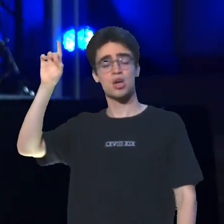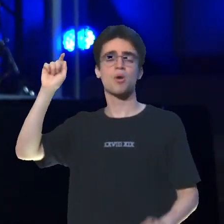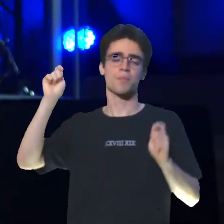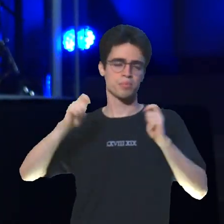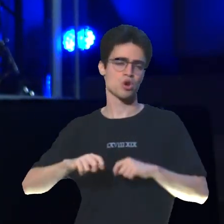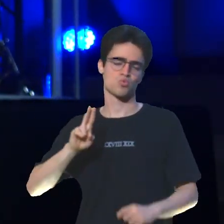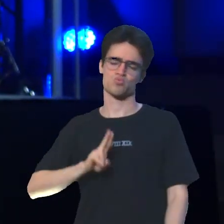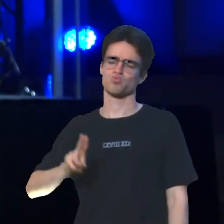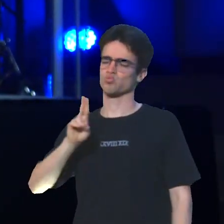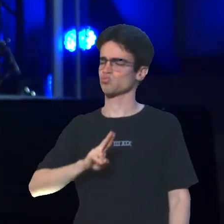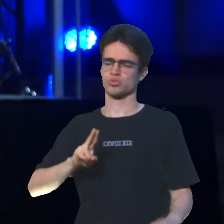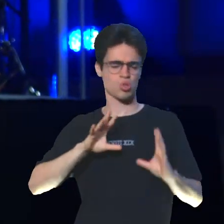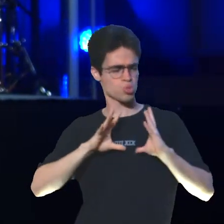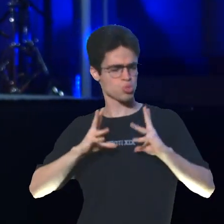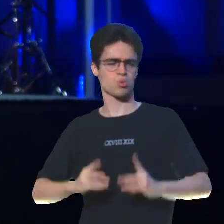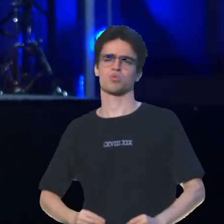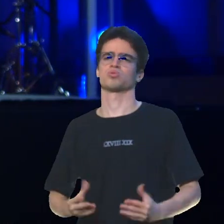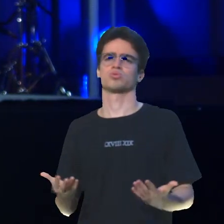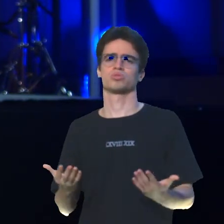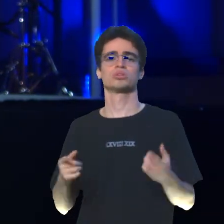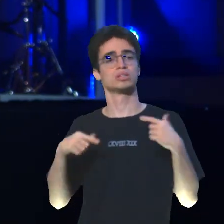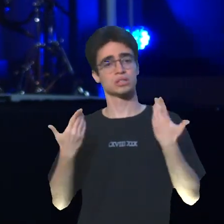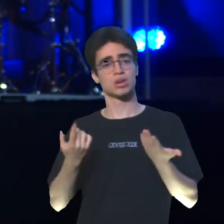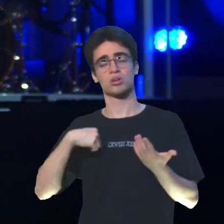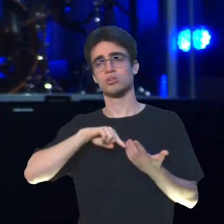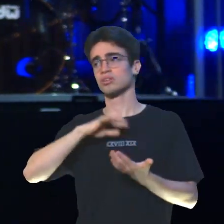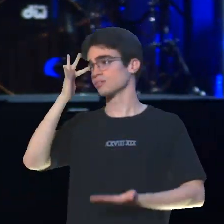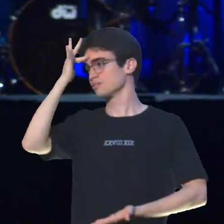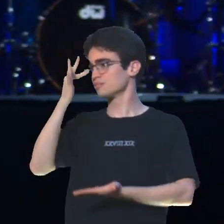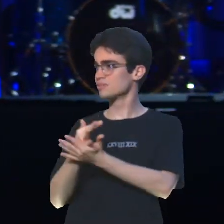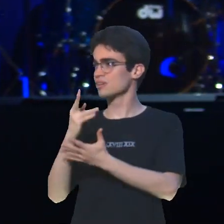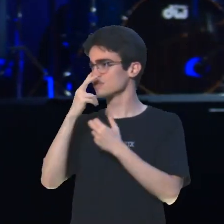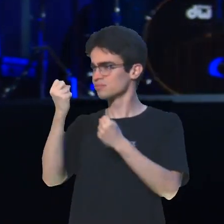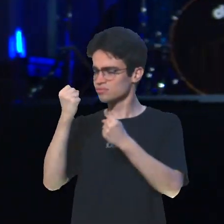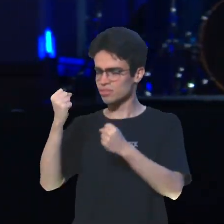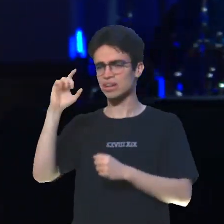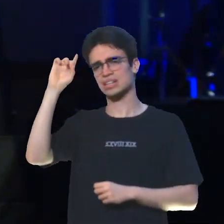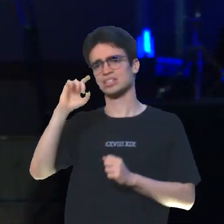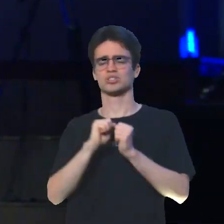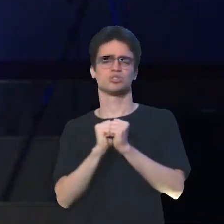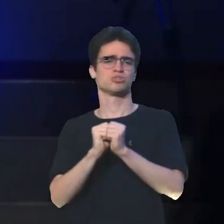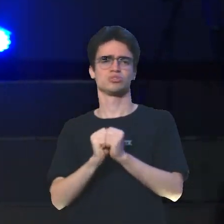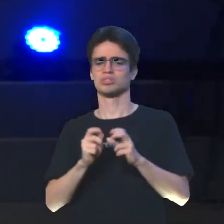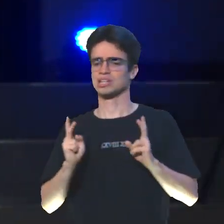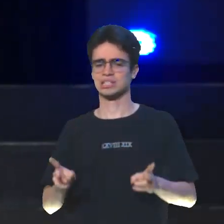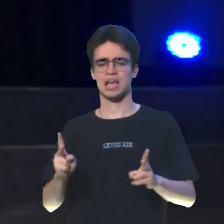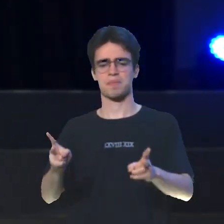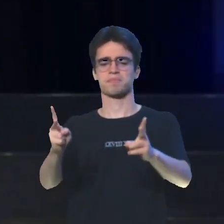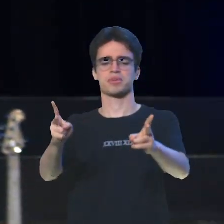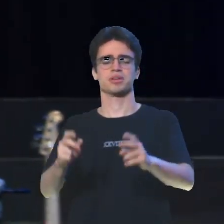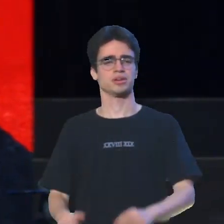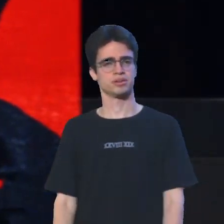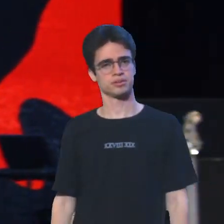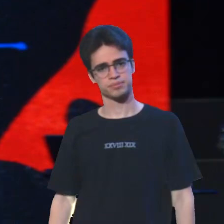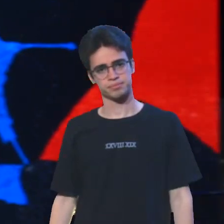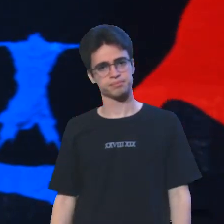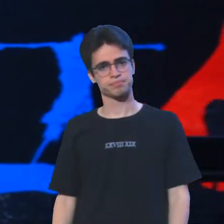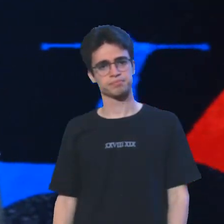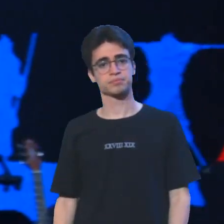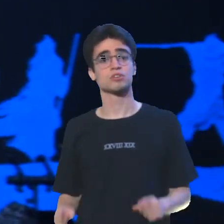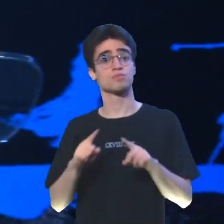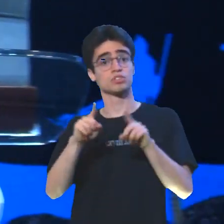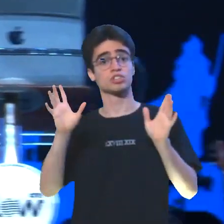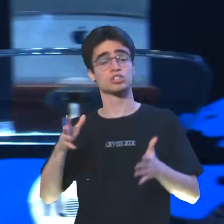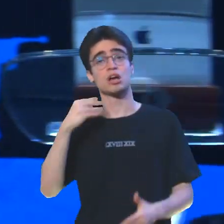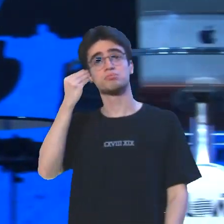use por completo e tendo fé que o Senhor estará com a gente em todo o processo. Eu não sei se você